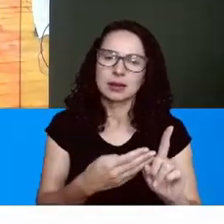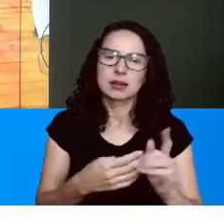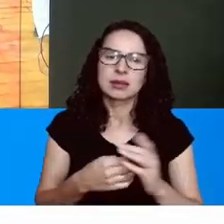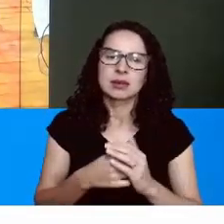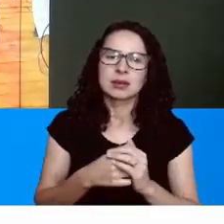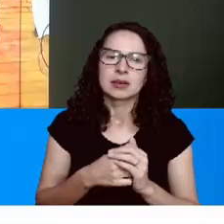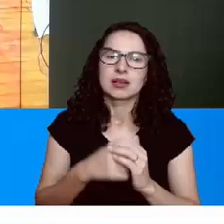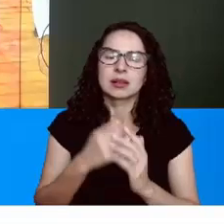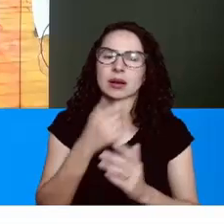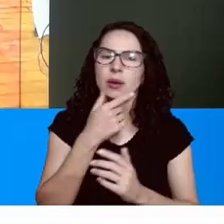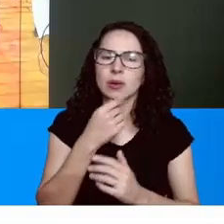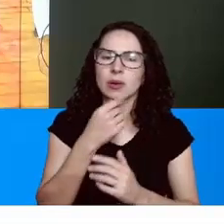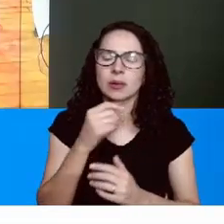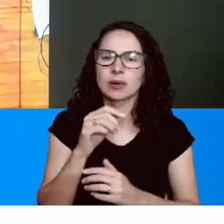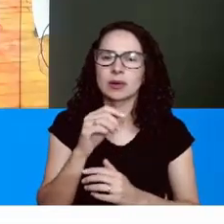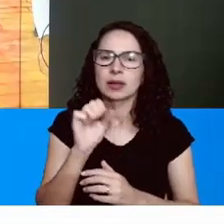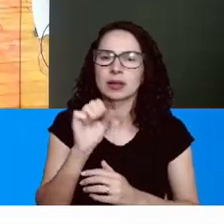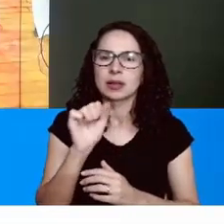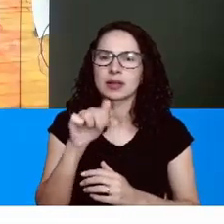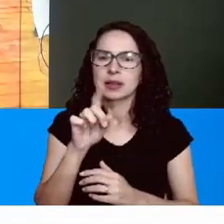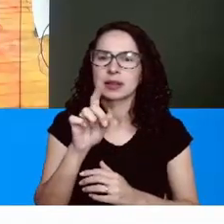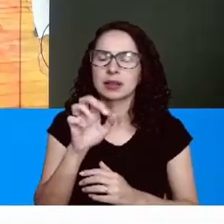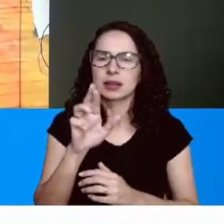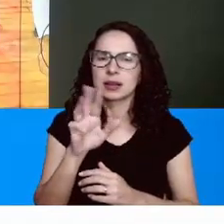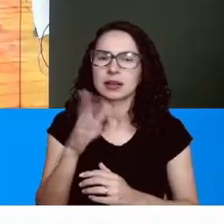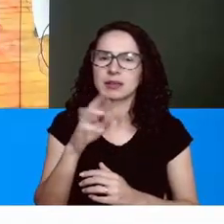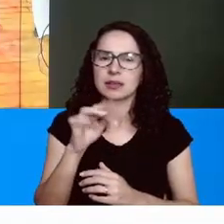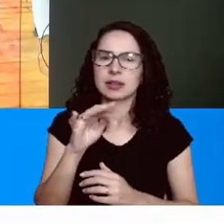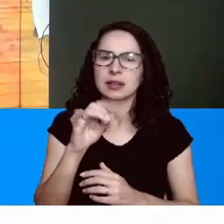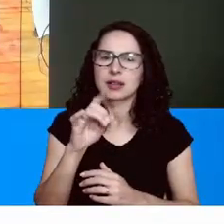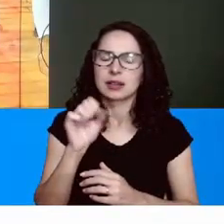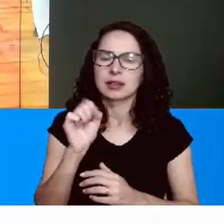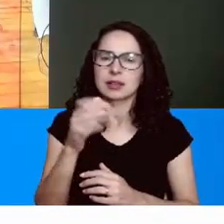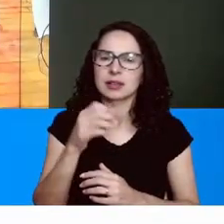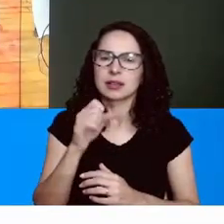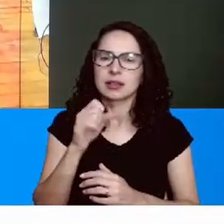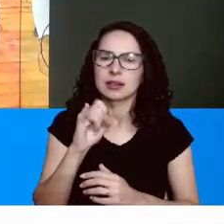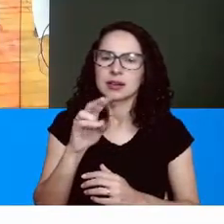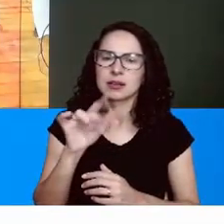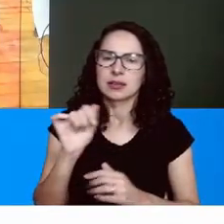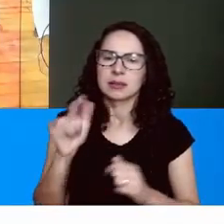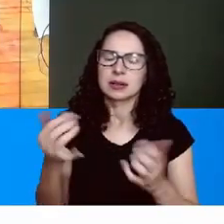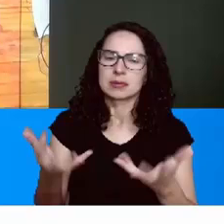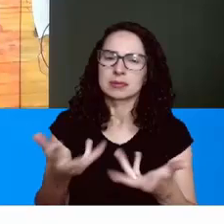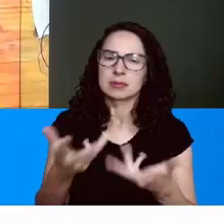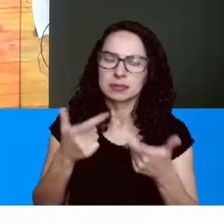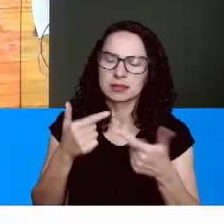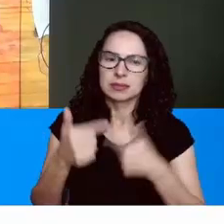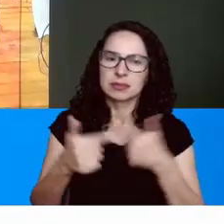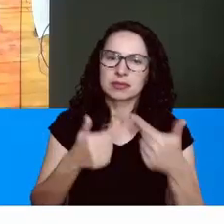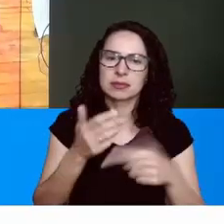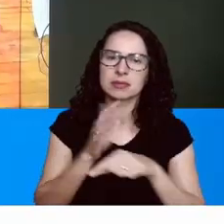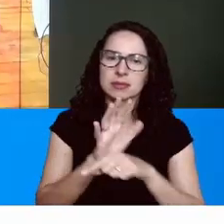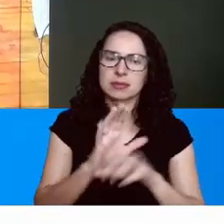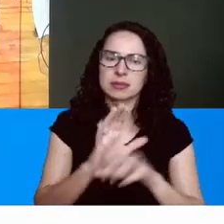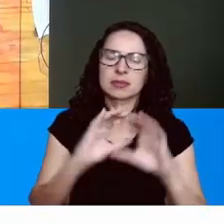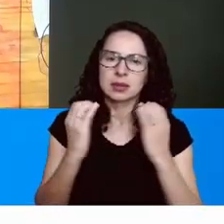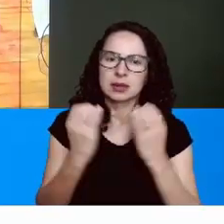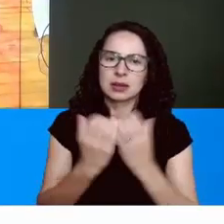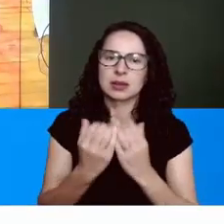Sander Fernandes Silva pelos seus relevantes prestados à comunidade. Autor,